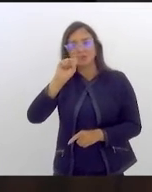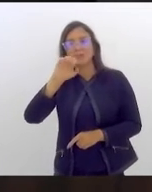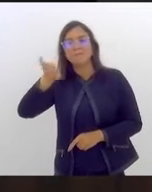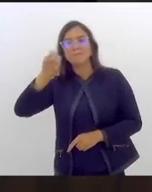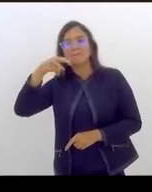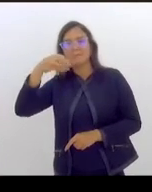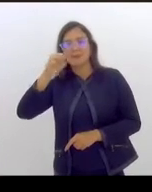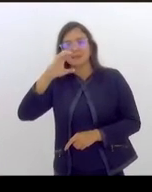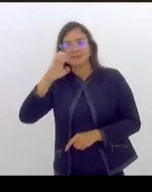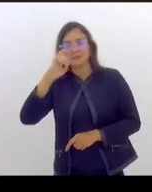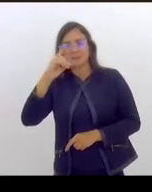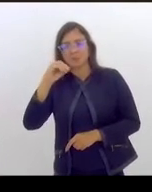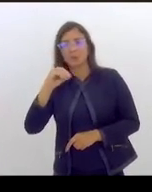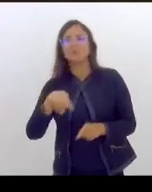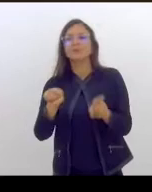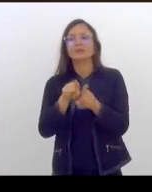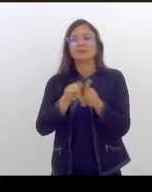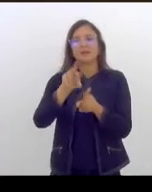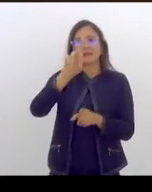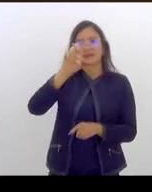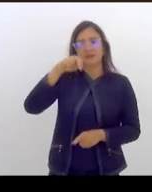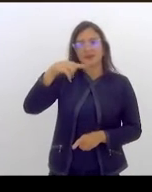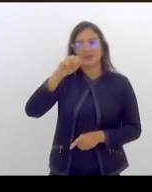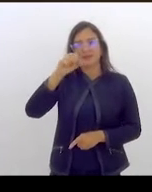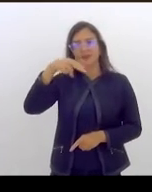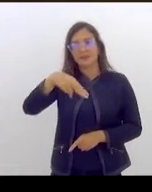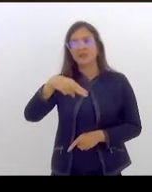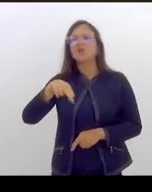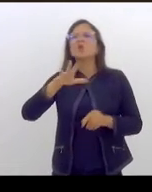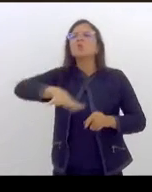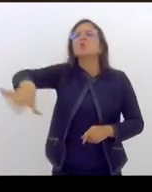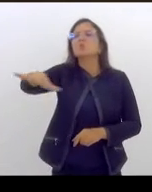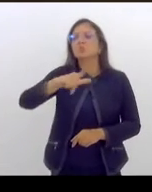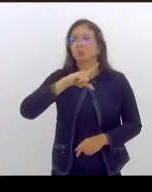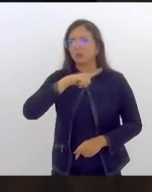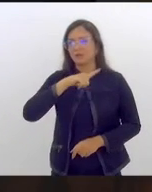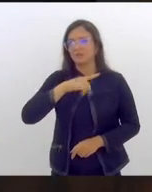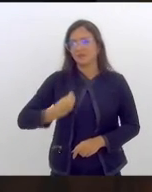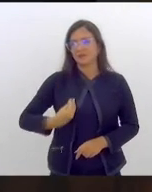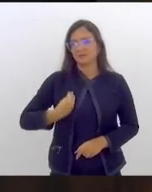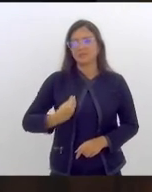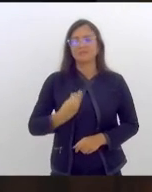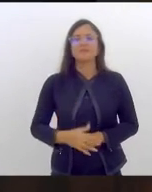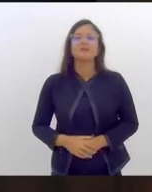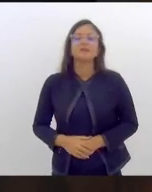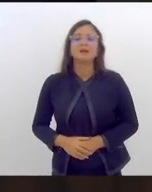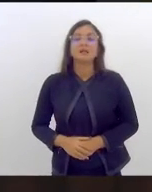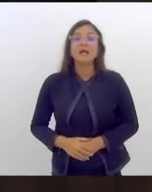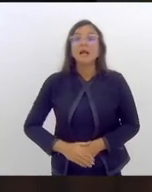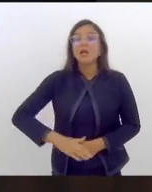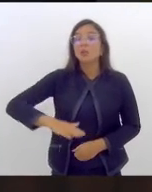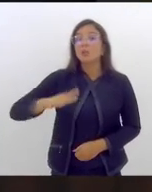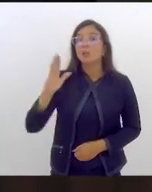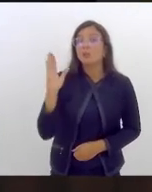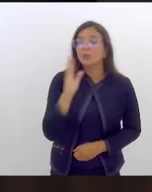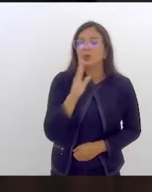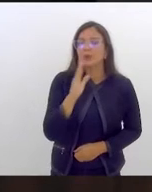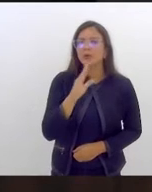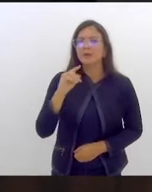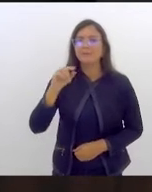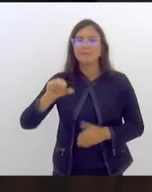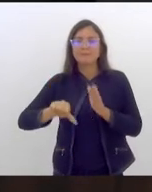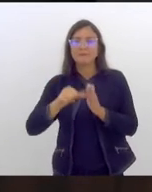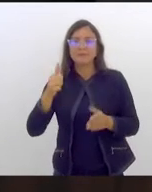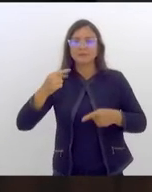a todos que estão adentrando aí o plenário em regime de prioridade primeira discussão